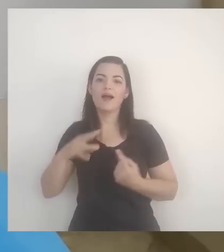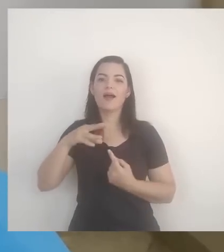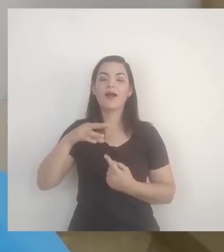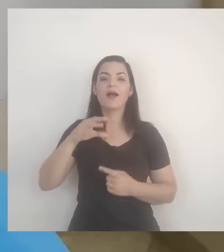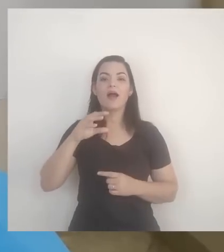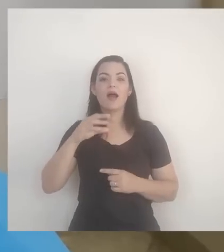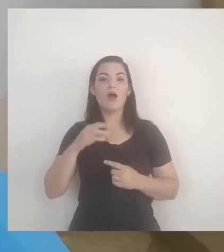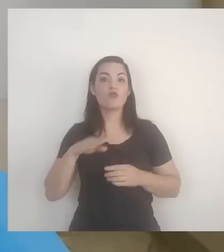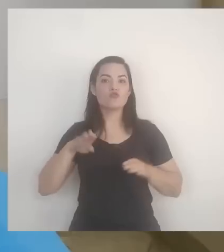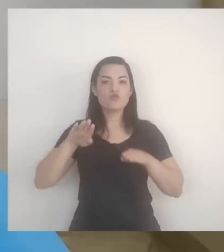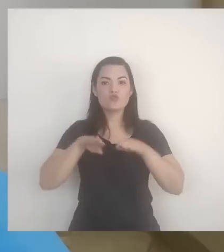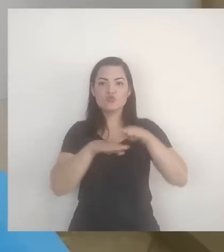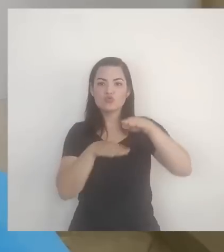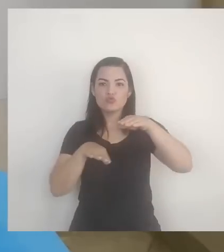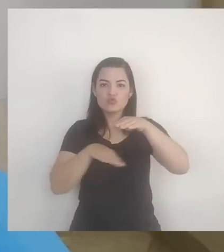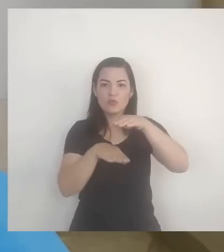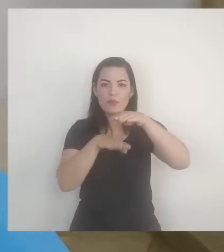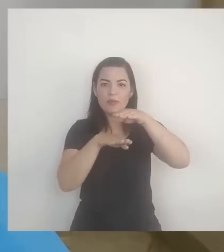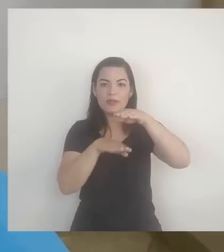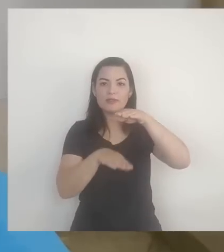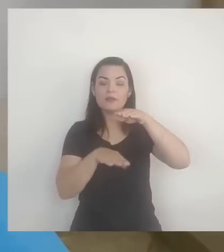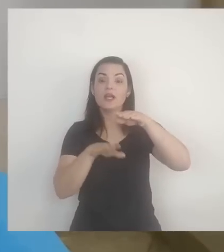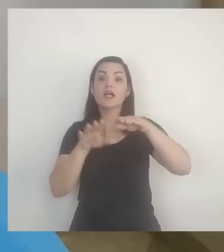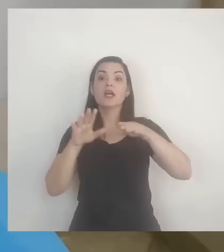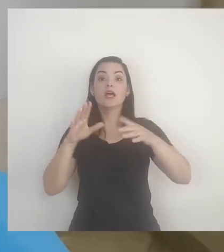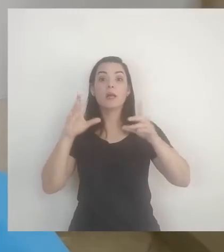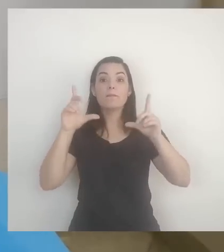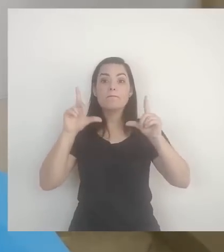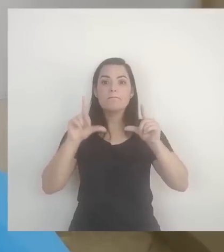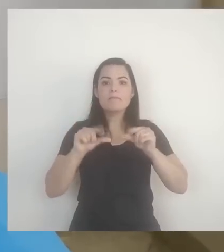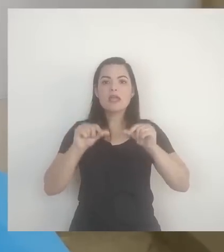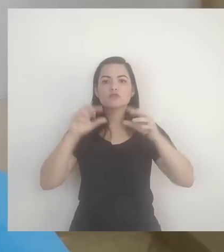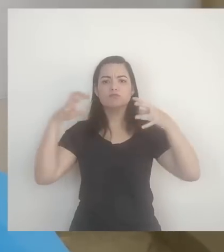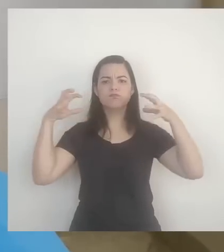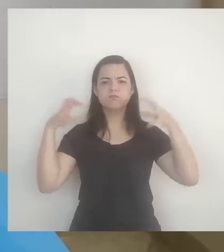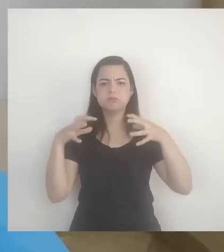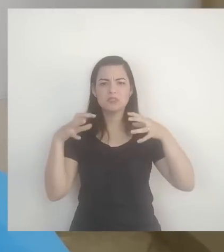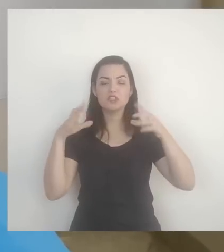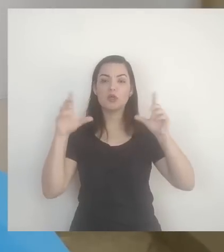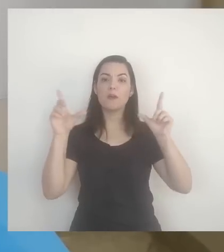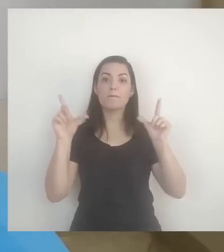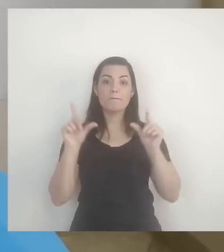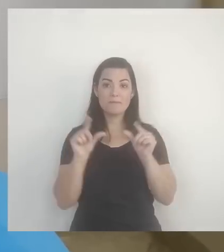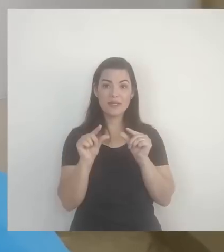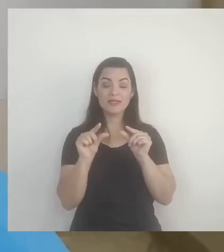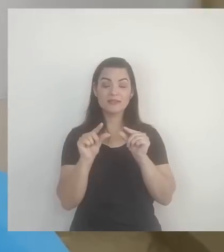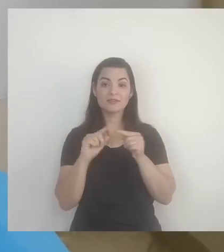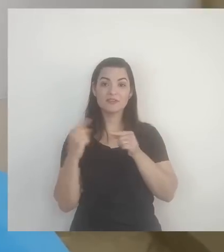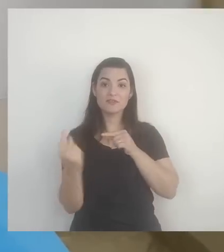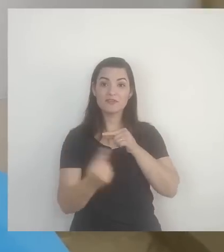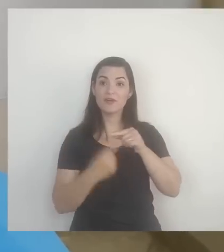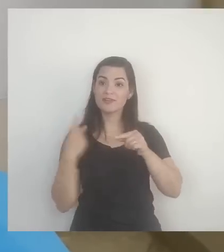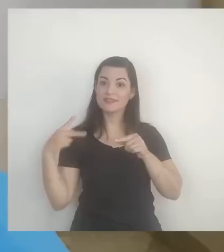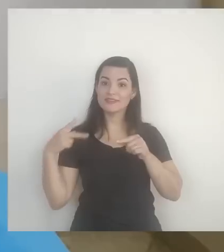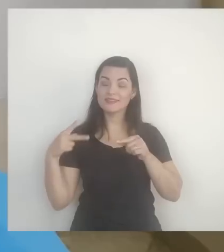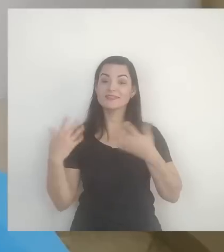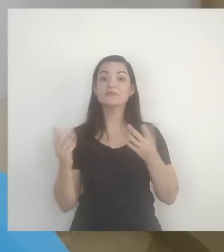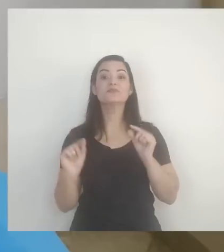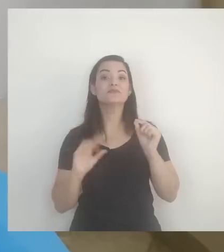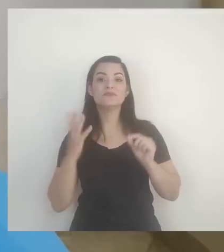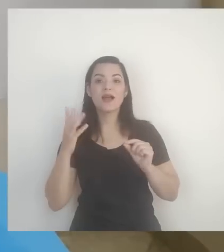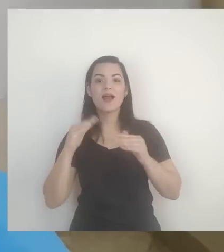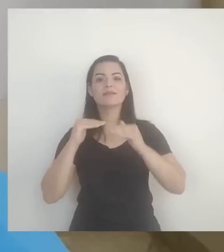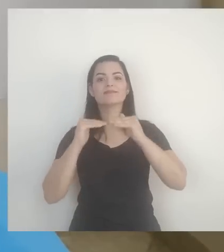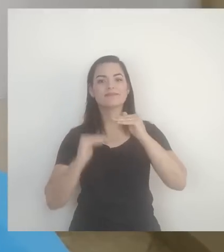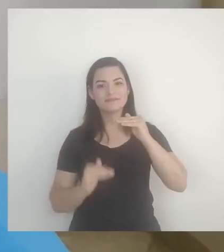garrafa, o nosso submarino, ele vai ter uma diminuição na pressão que está em volta dele. E aí ele